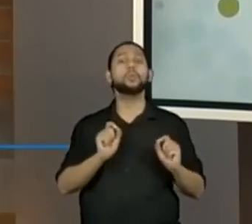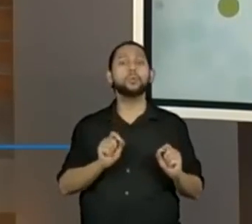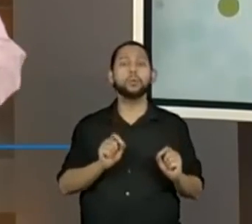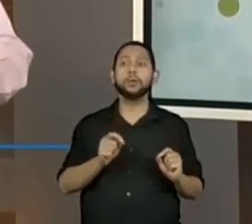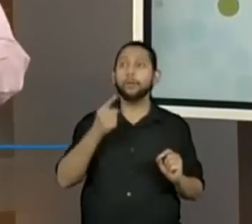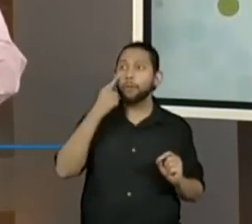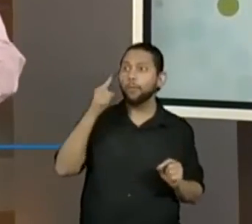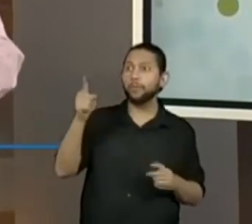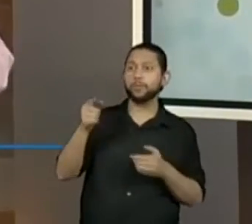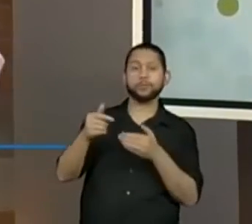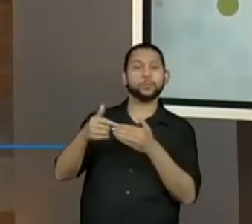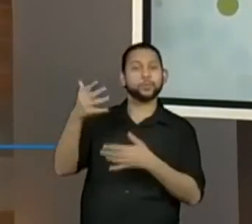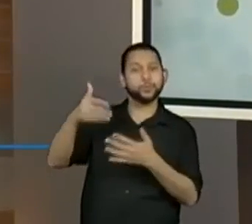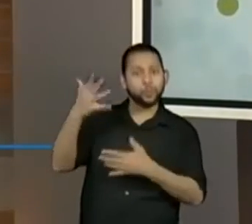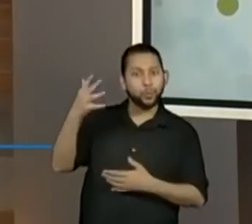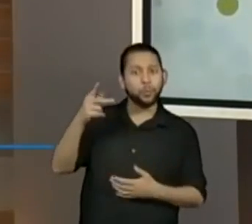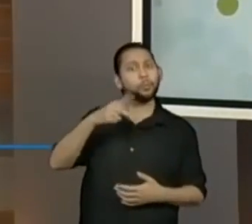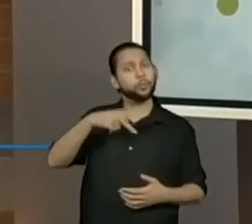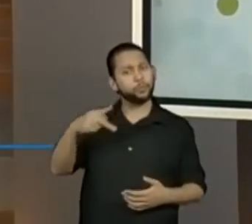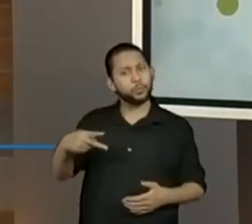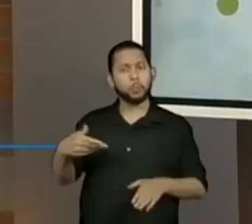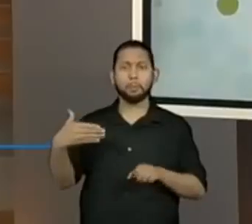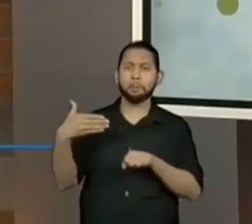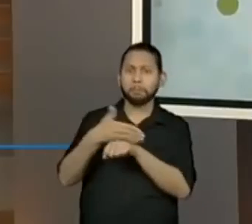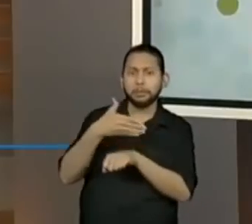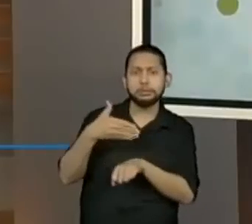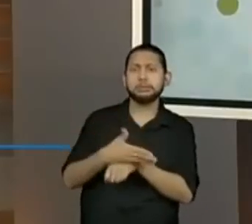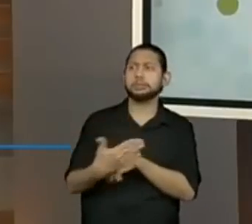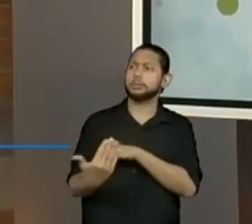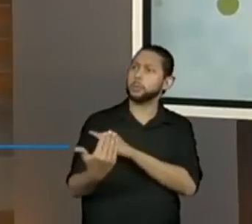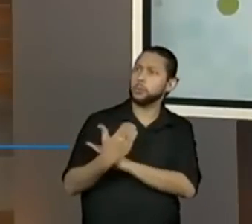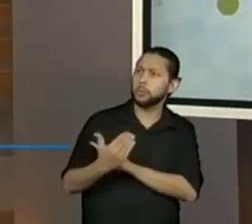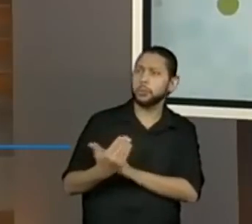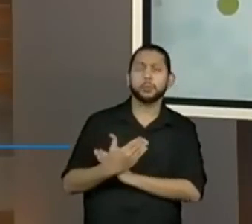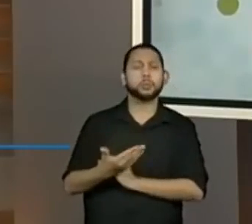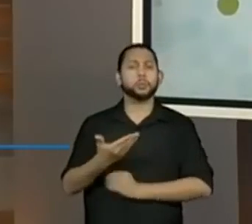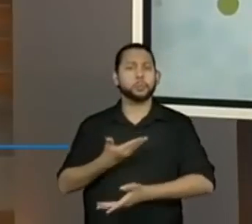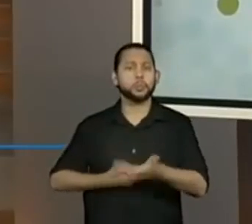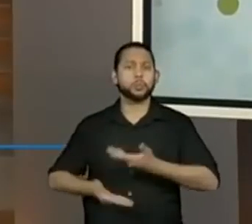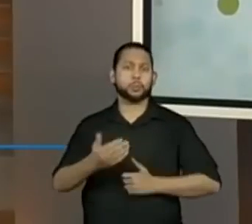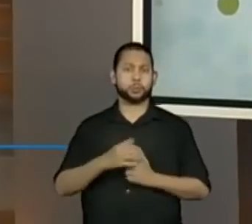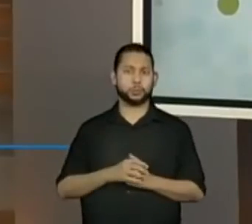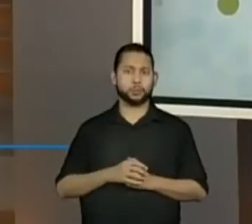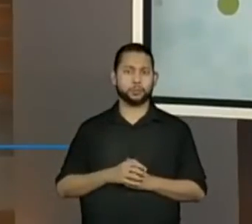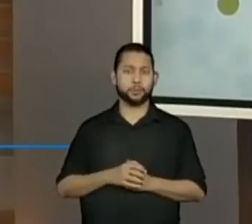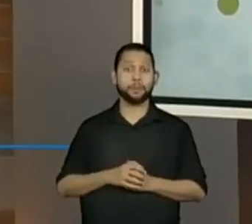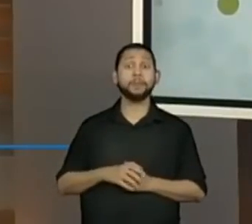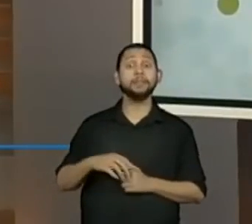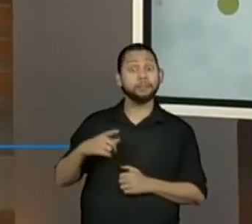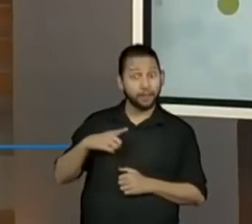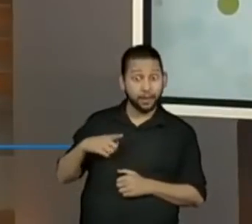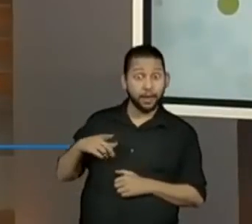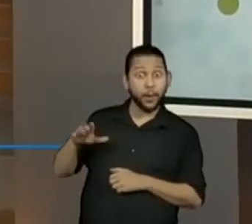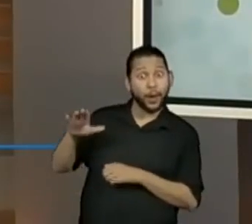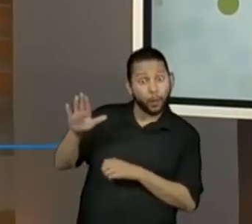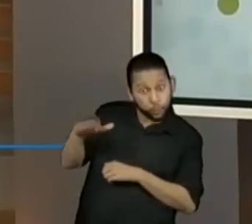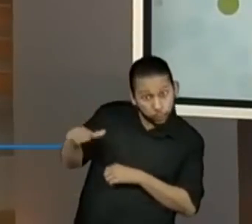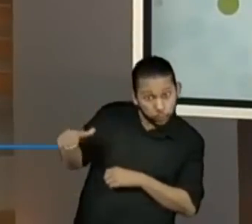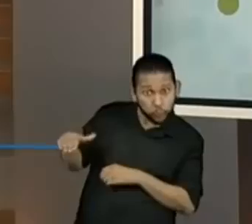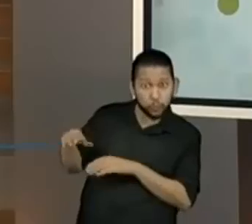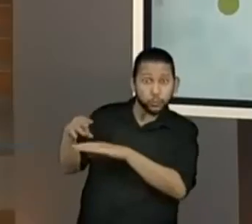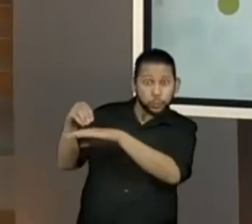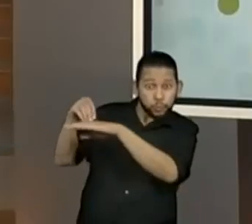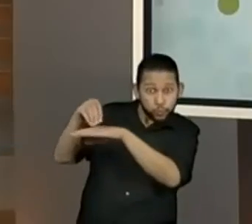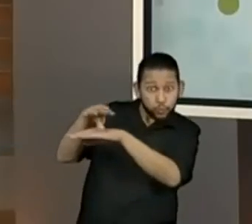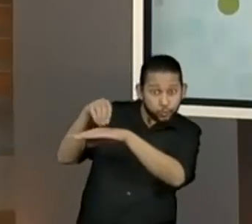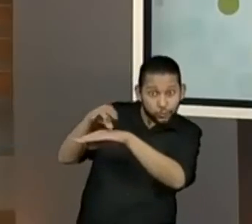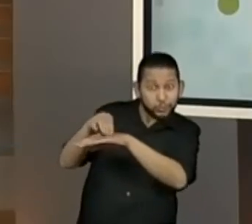professores que nos assistem participam pelo chat passam respostas impressões dos Estudantes